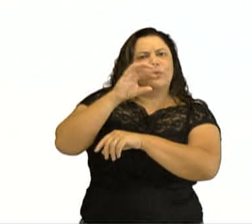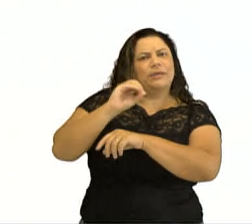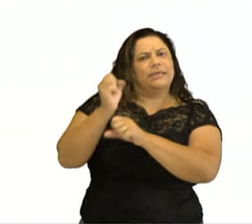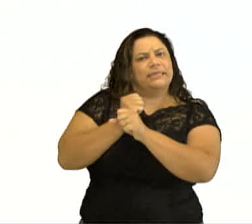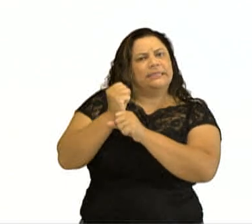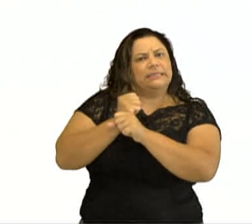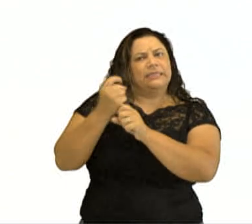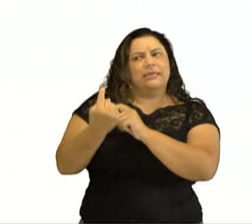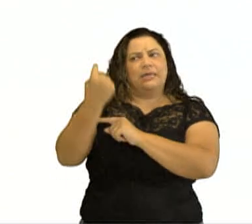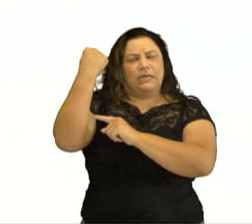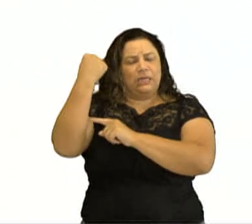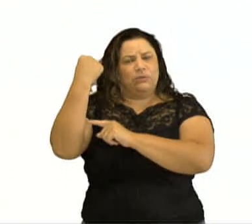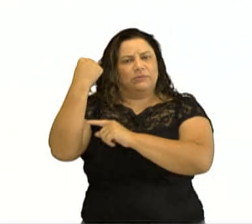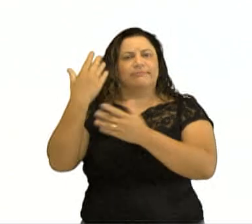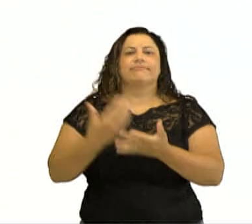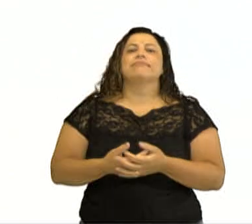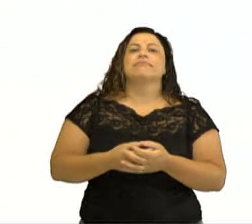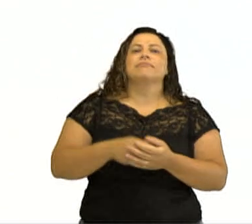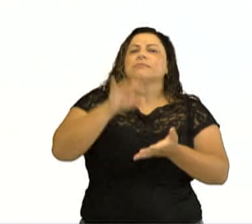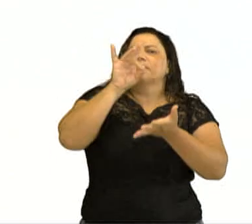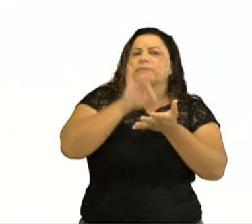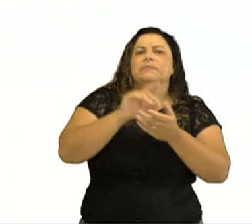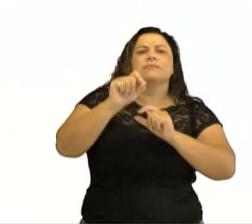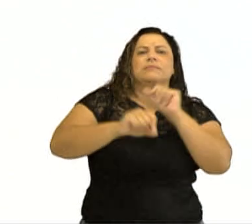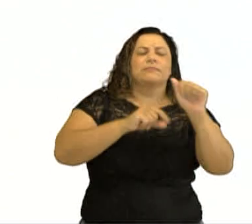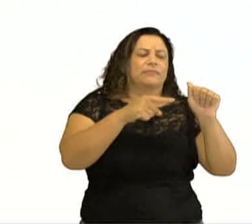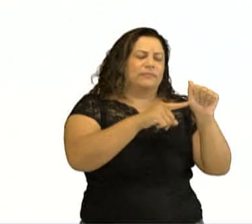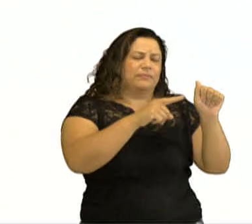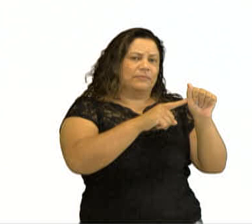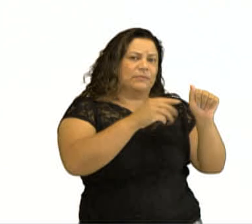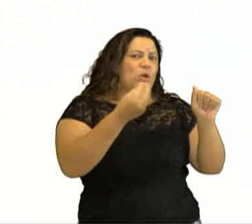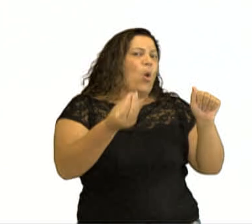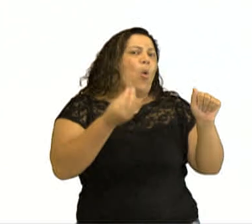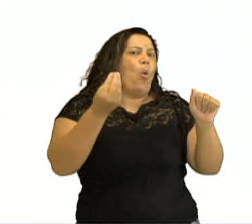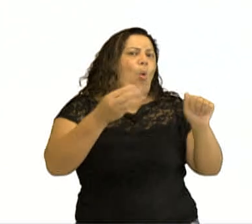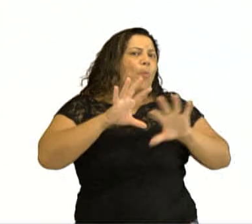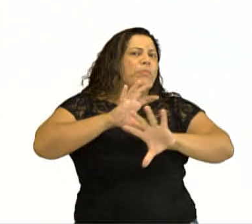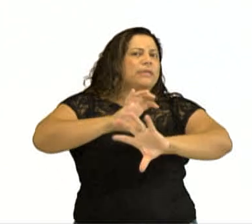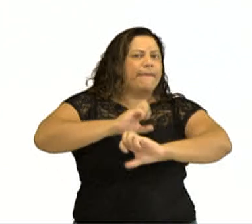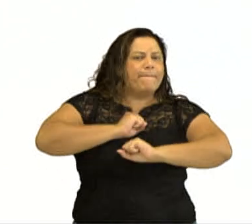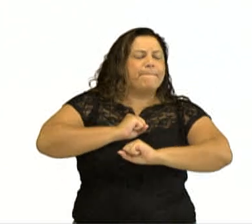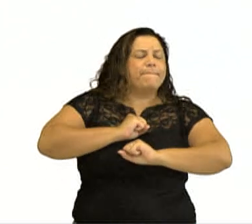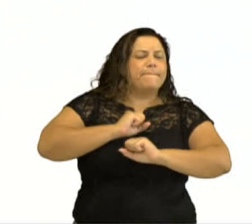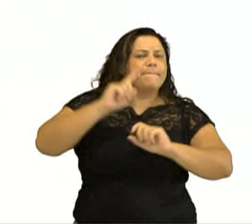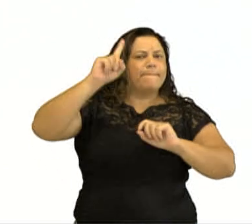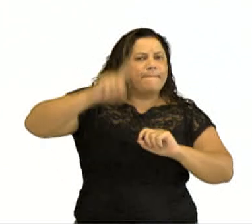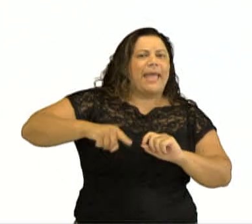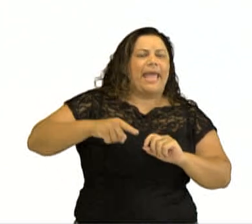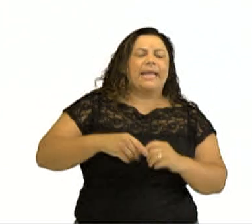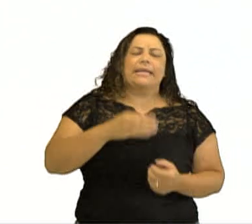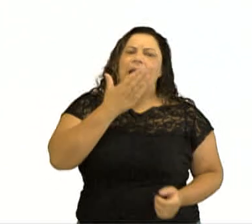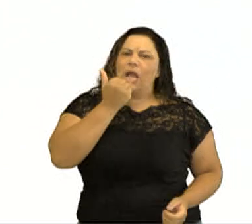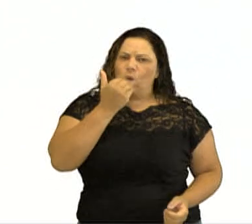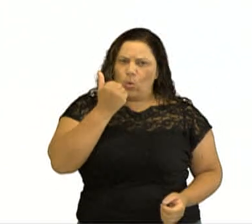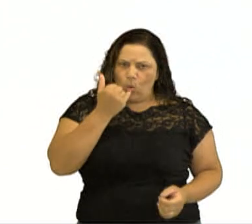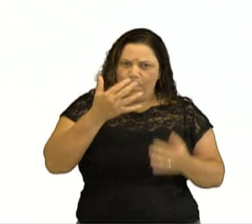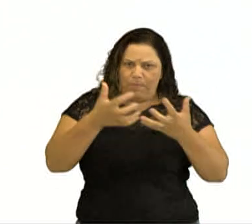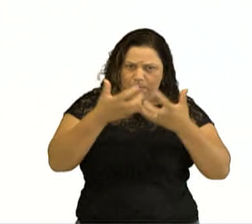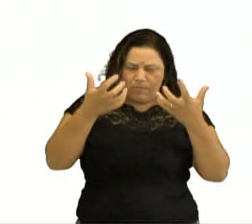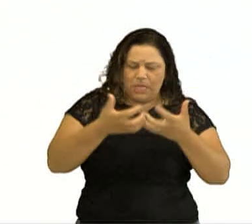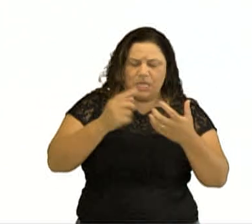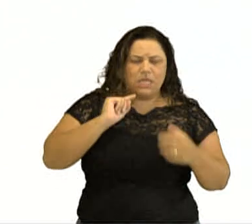corretamente que, na letra A principal forma de se adquirir o HPV é através da ingestão de alimentos